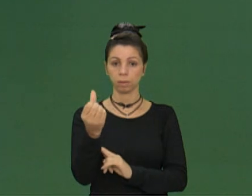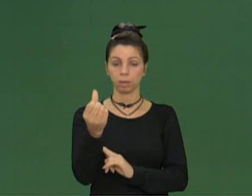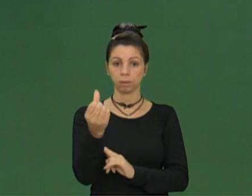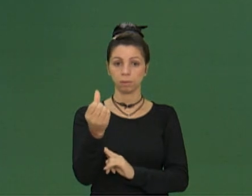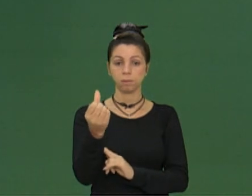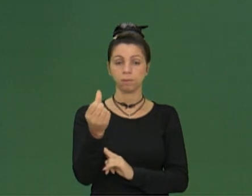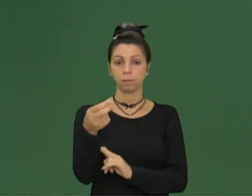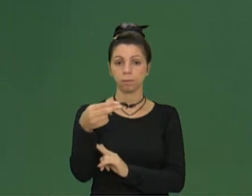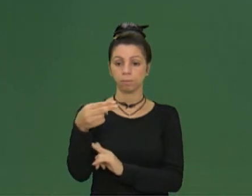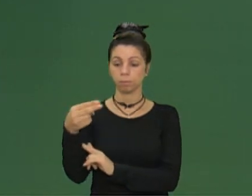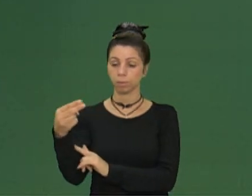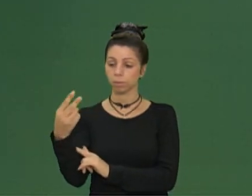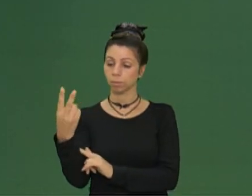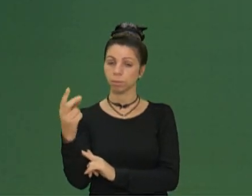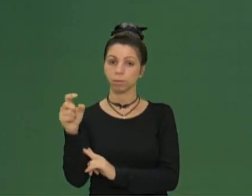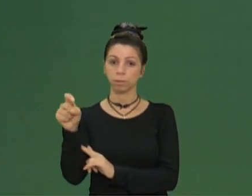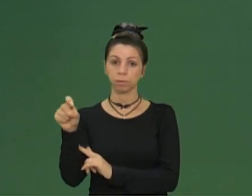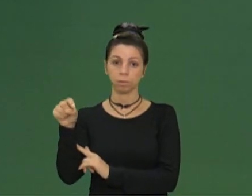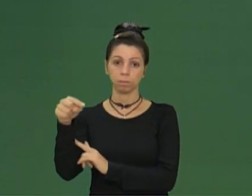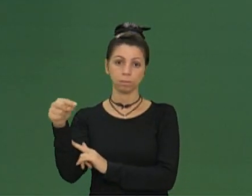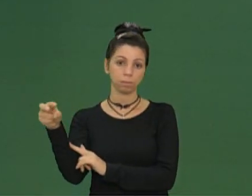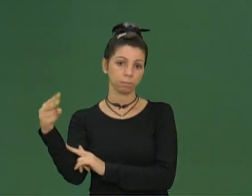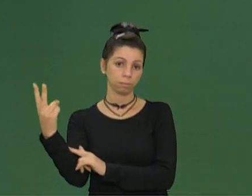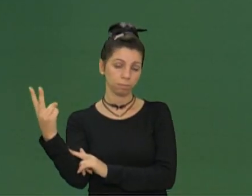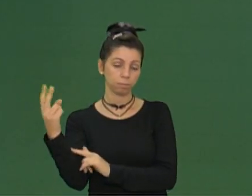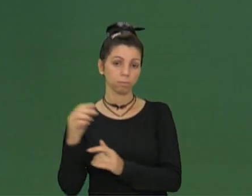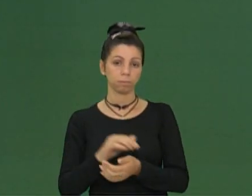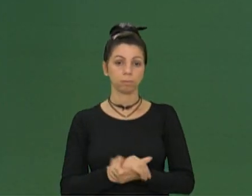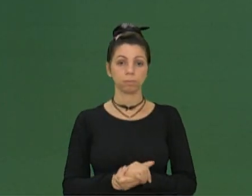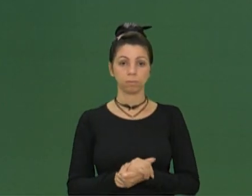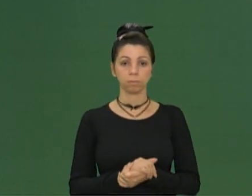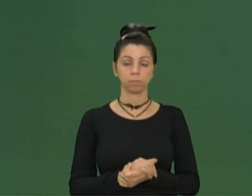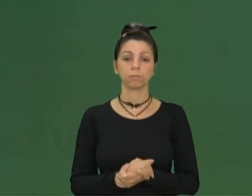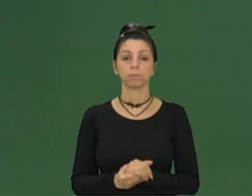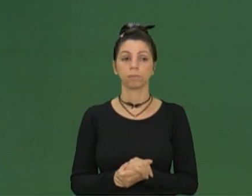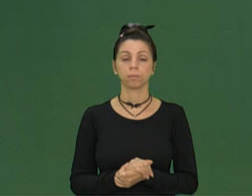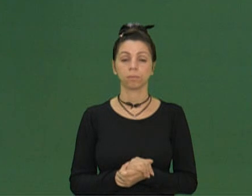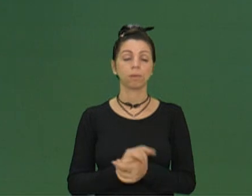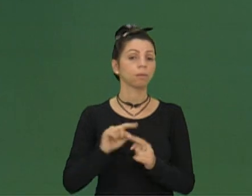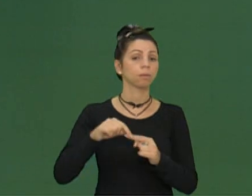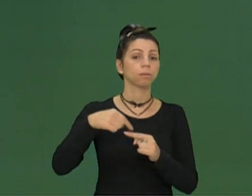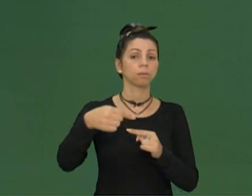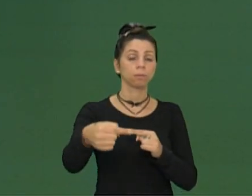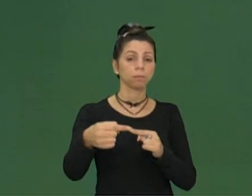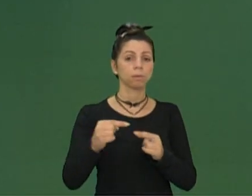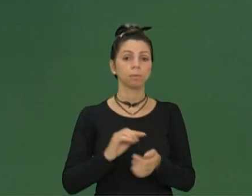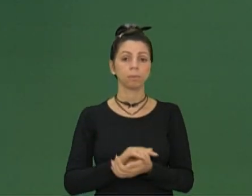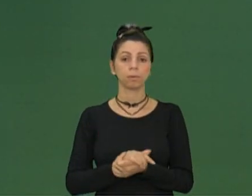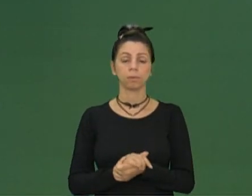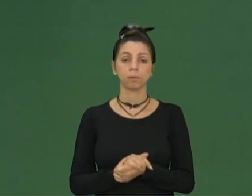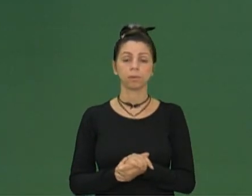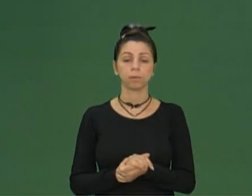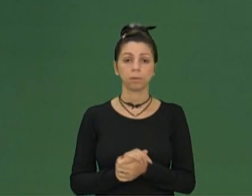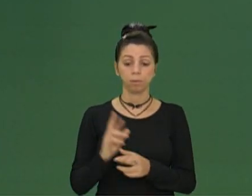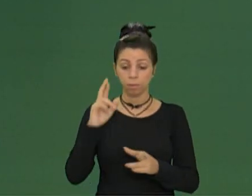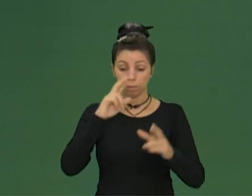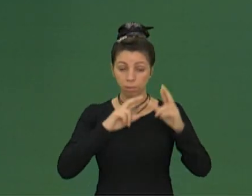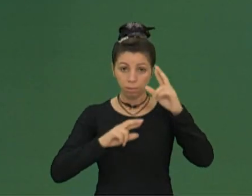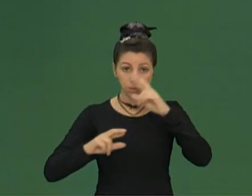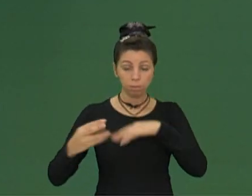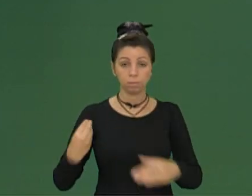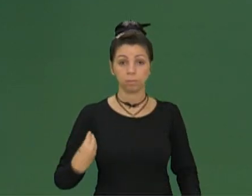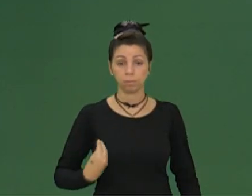2x era negativo, passou a ser o quê? Positivo. Então, e depois eu falei, verifiquem a condição